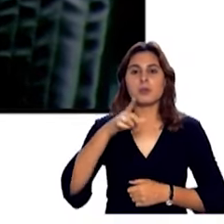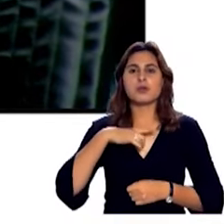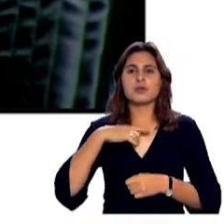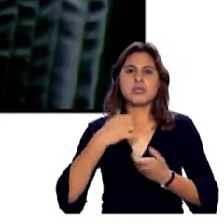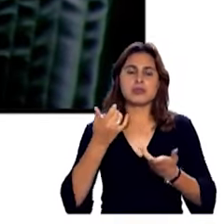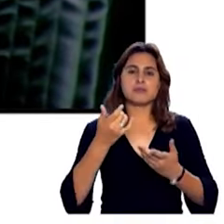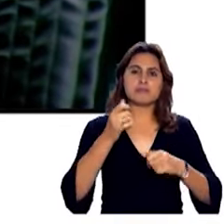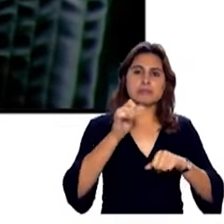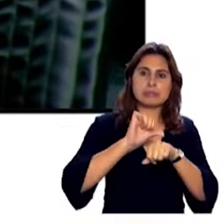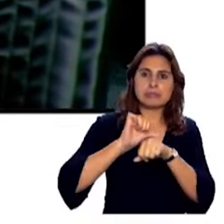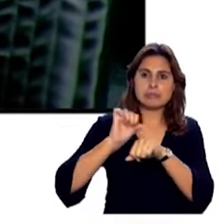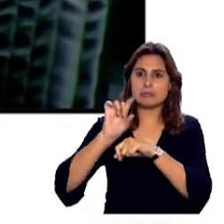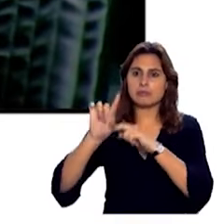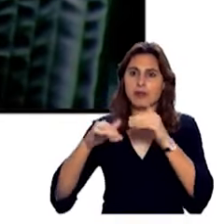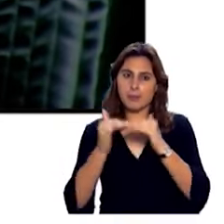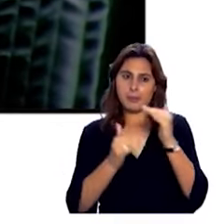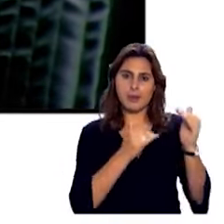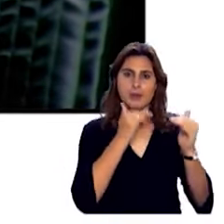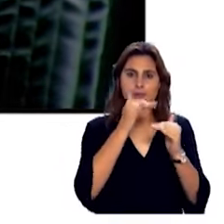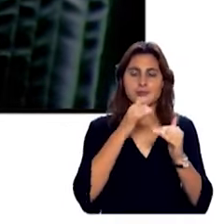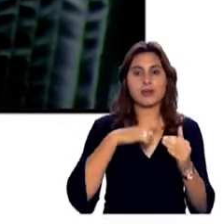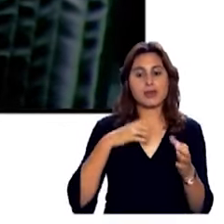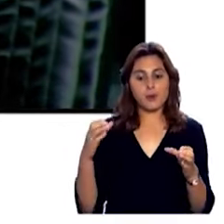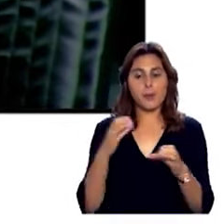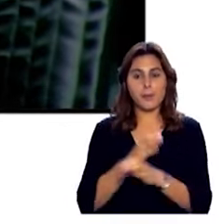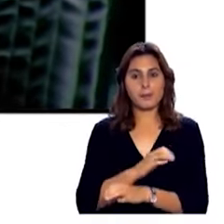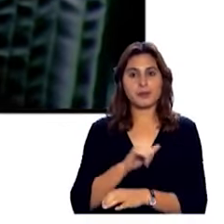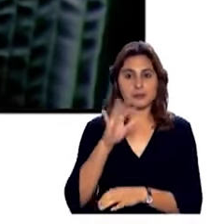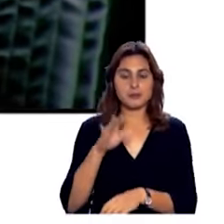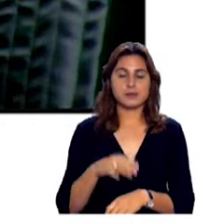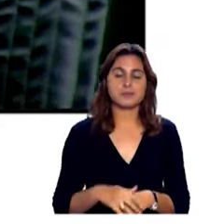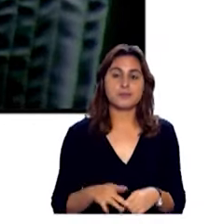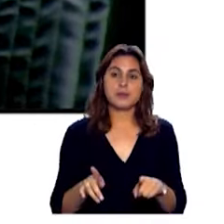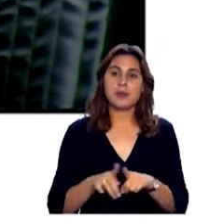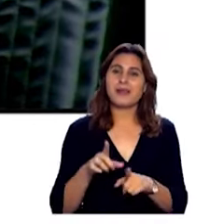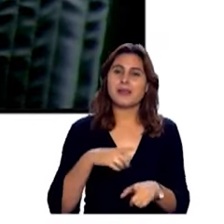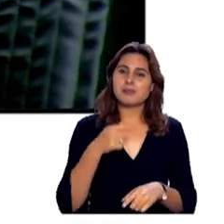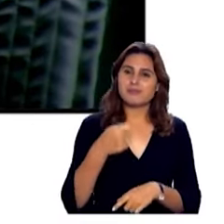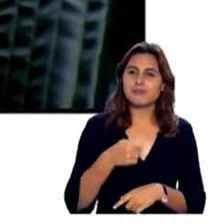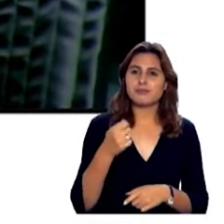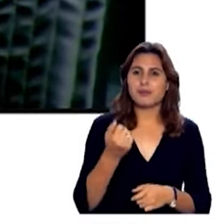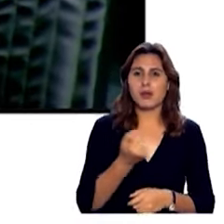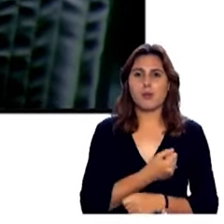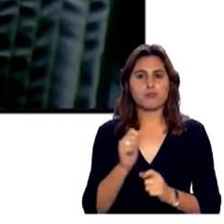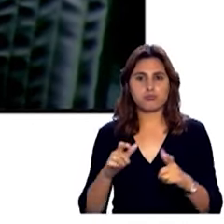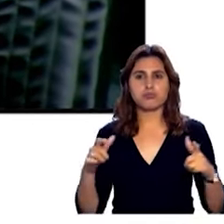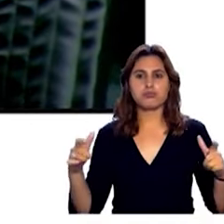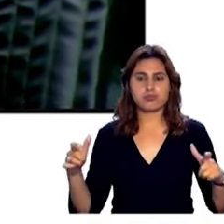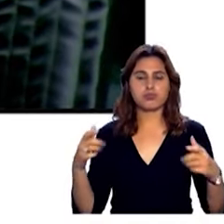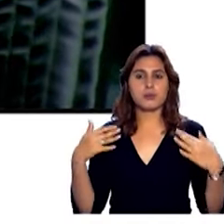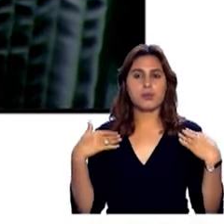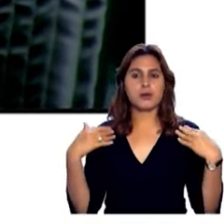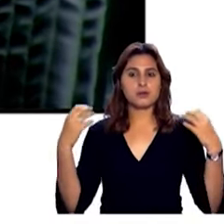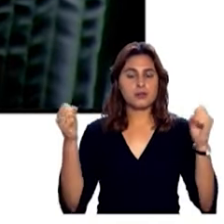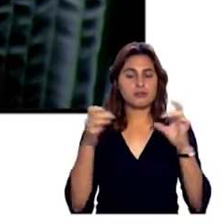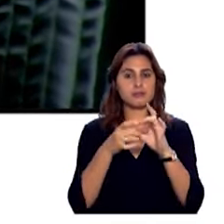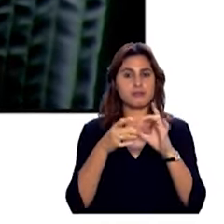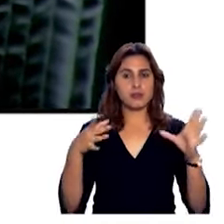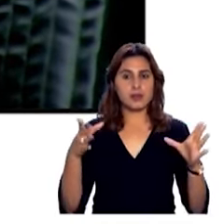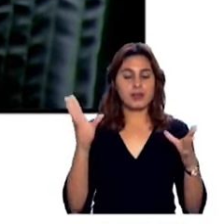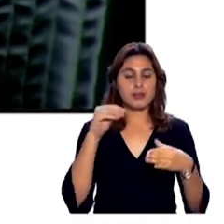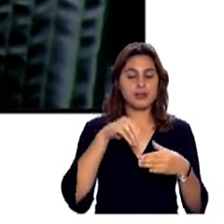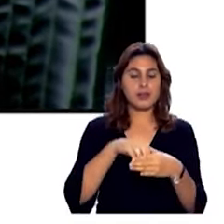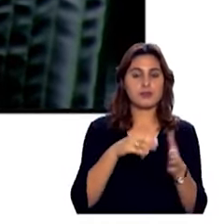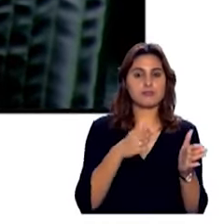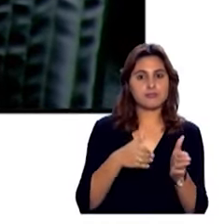digamos assim um pouco mais complexos e mais complexos vão exigir um número cada vez maior de magistrados para a deliberação dentro do modelo francês